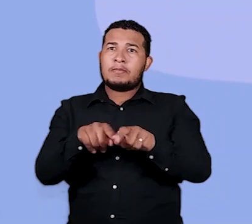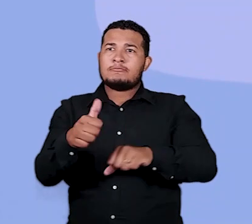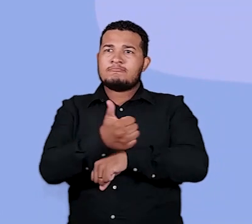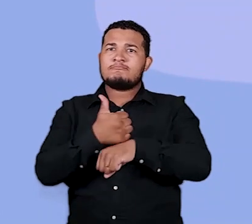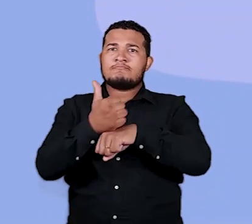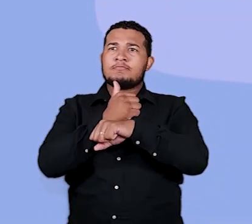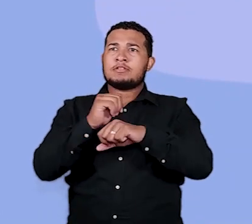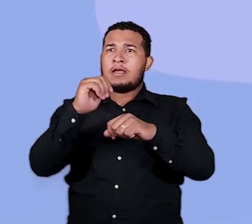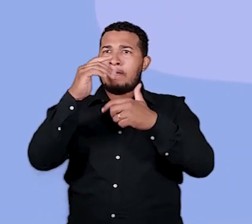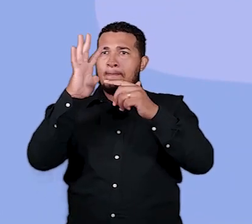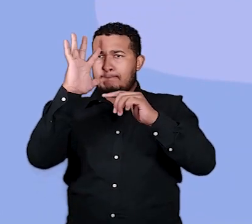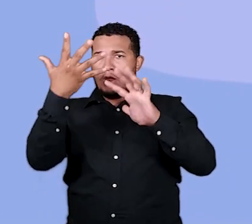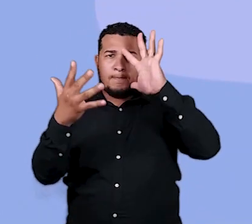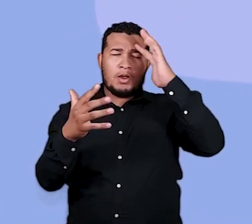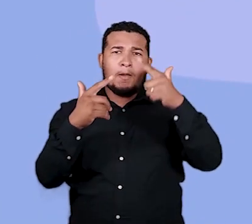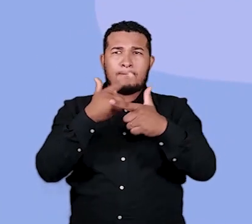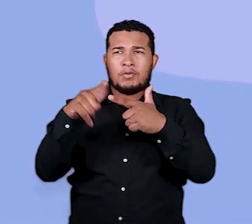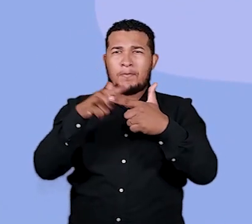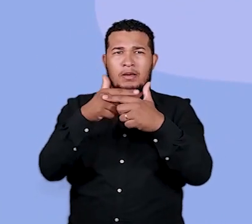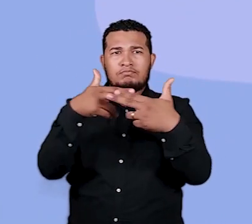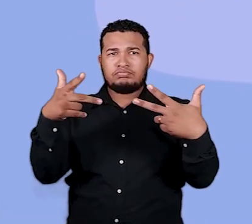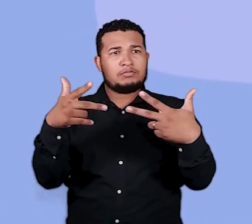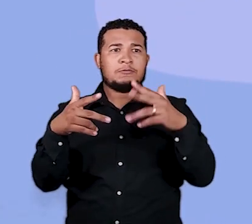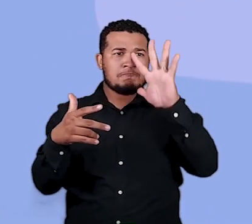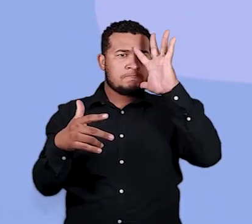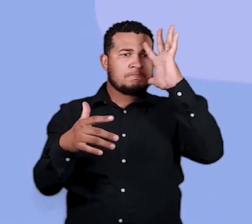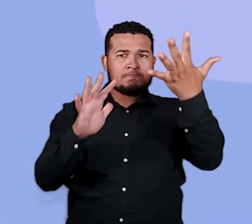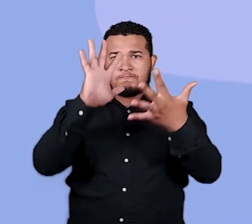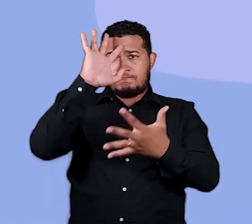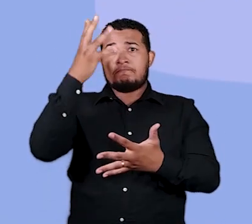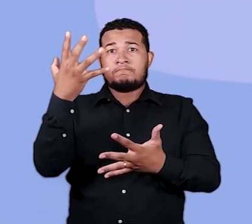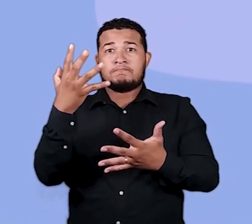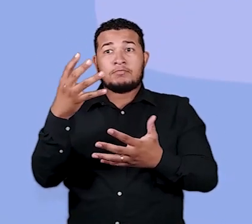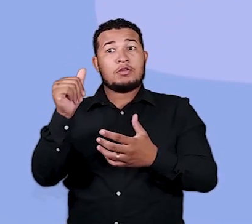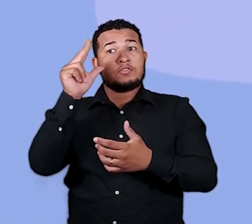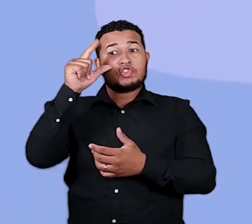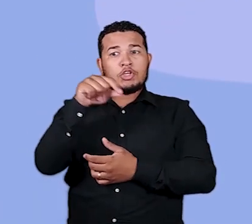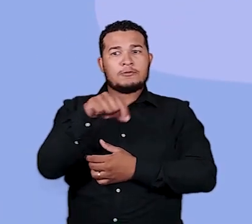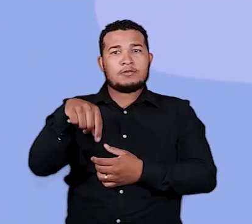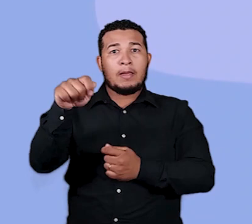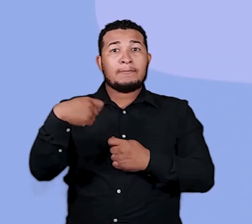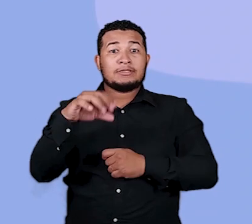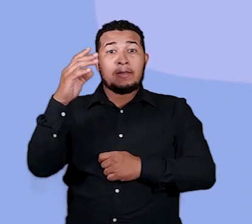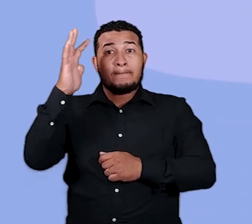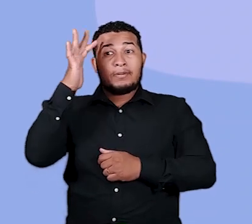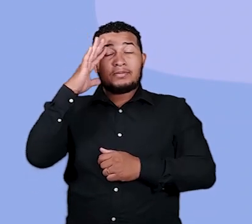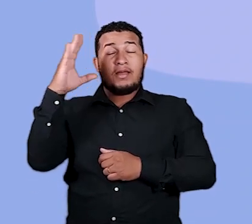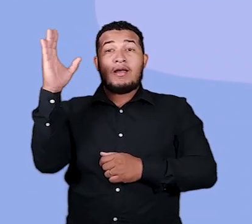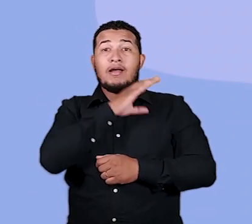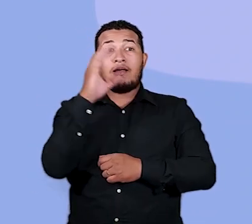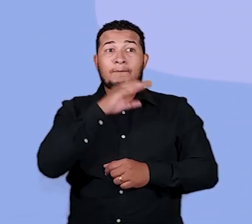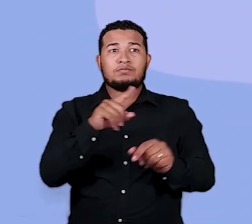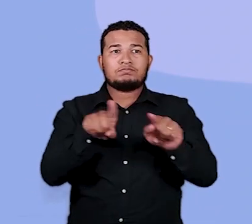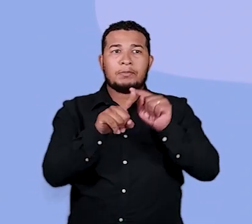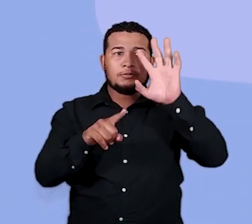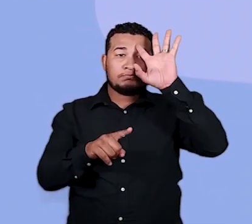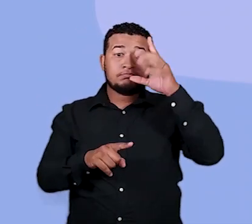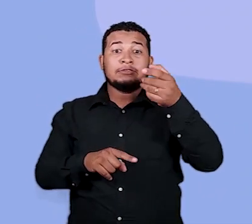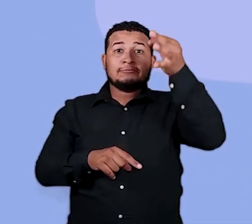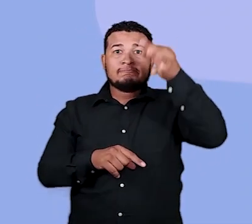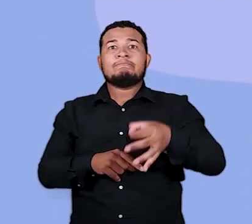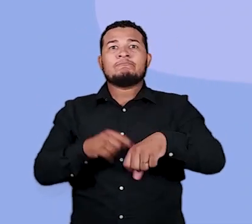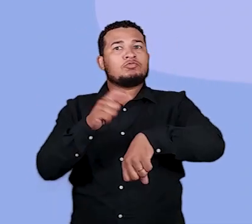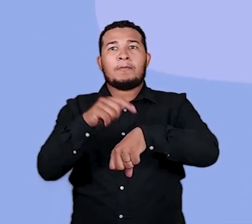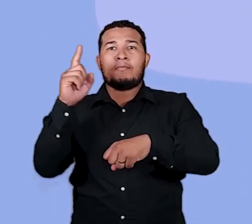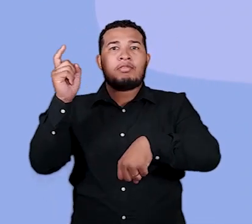Melhora a capacidade de resolver problemas. Uma partida de xadrez exige pensamento rápido e solução de